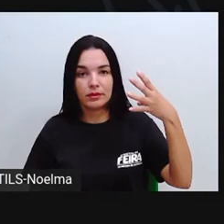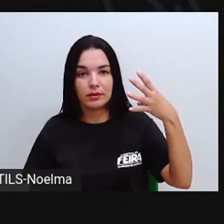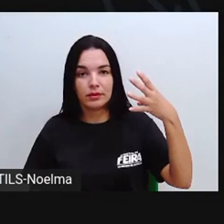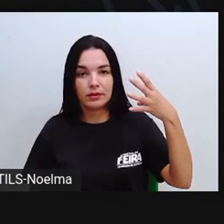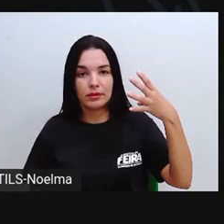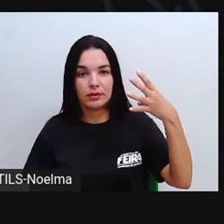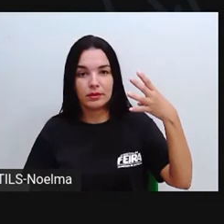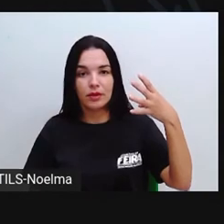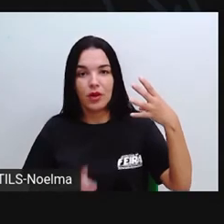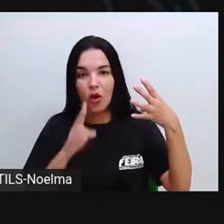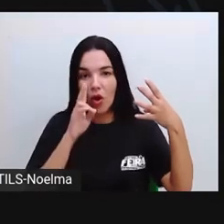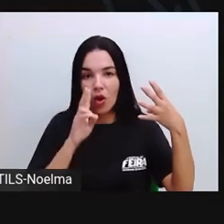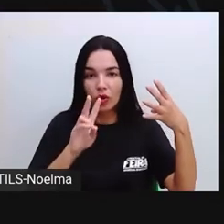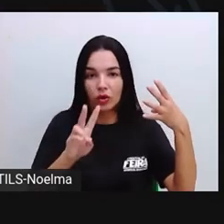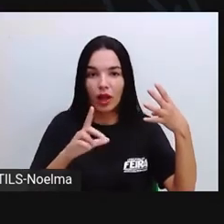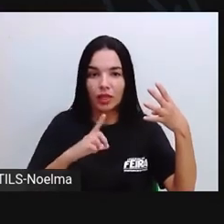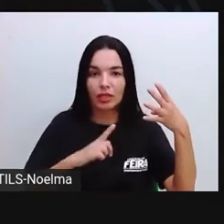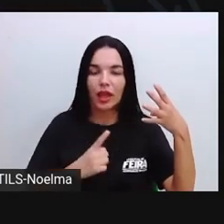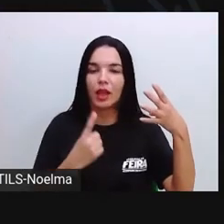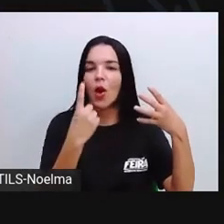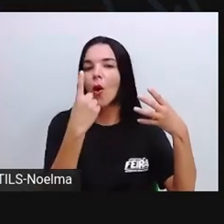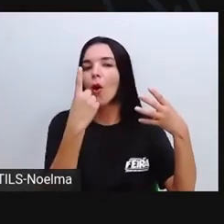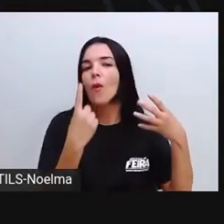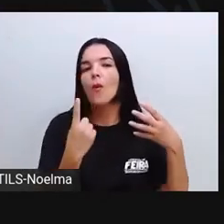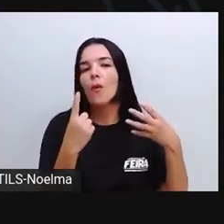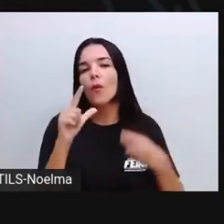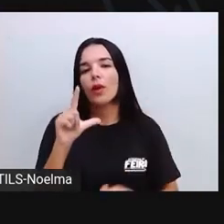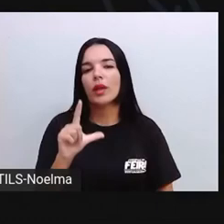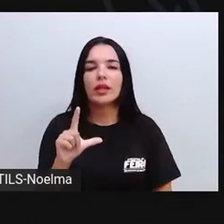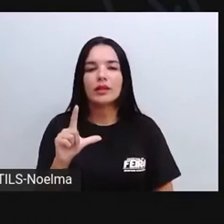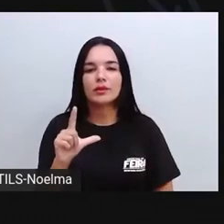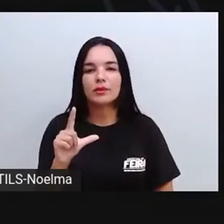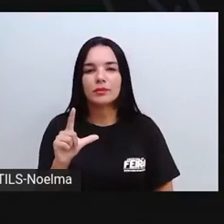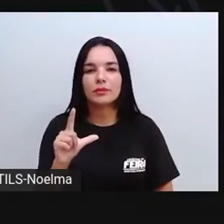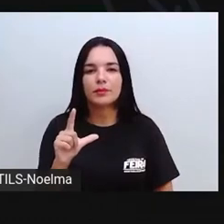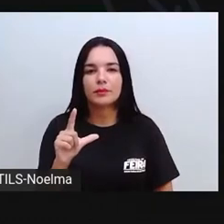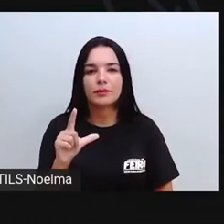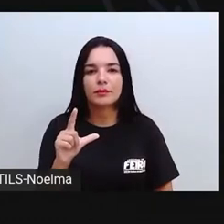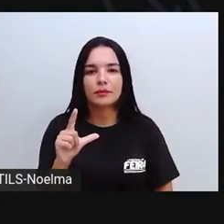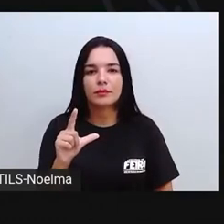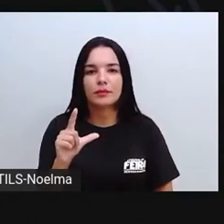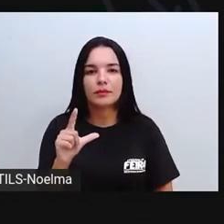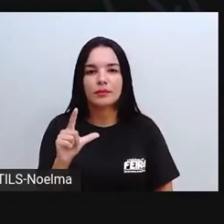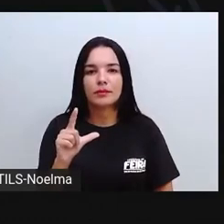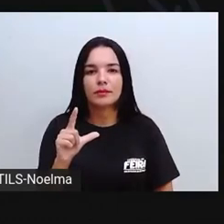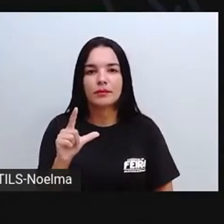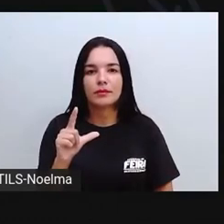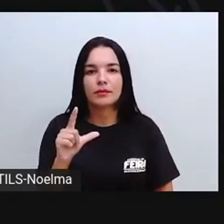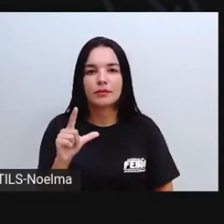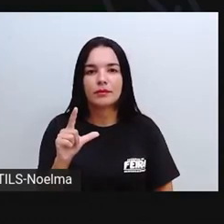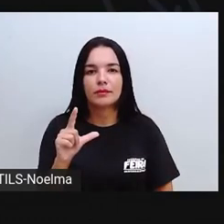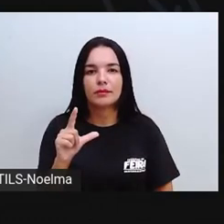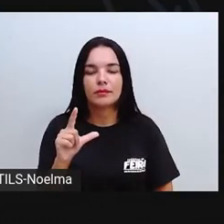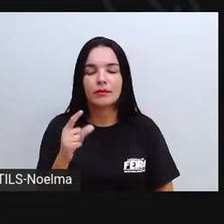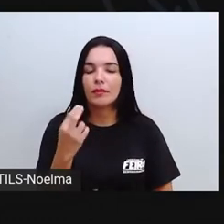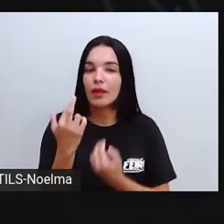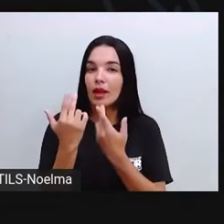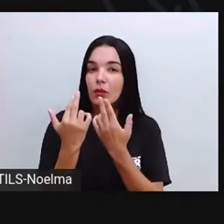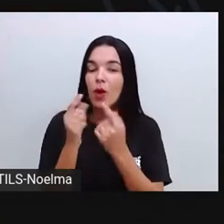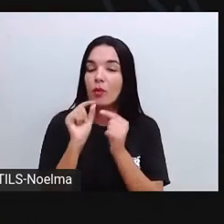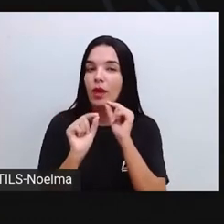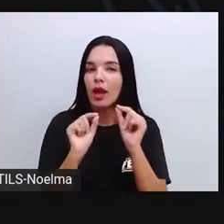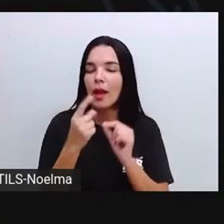Aqui nós temos ó ó é um litro que